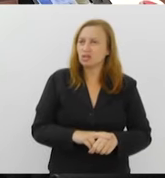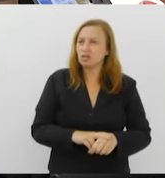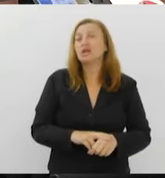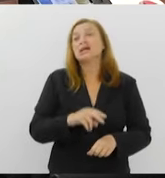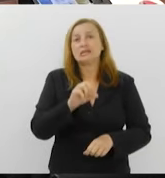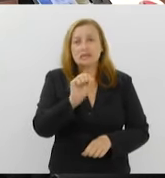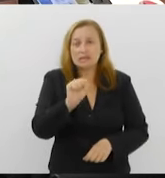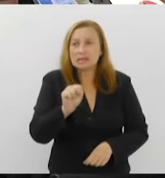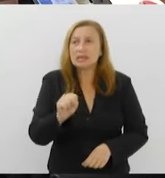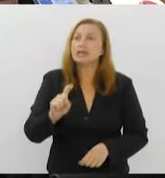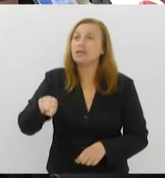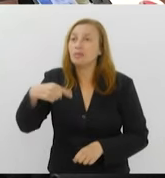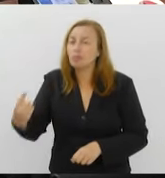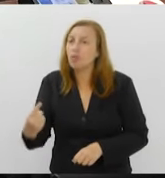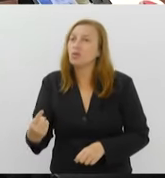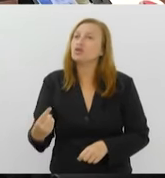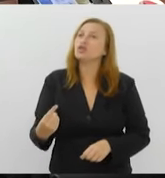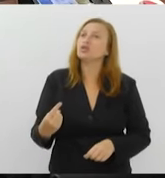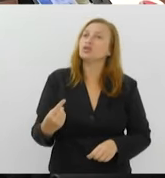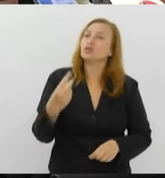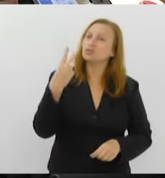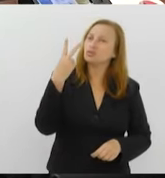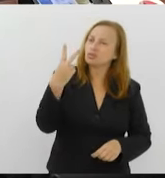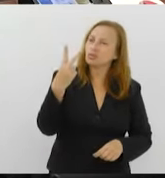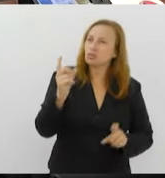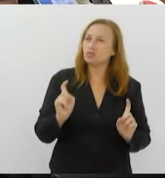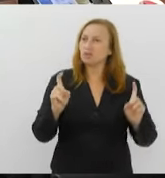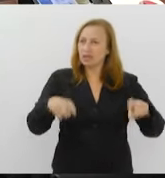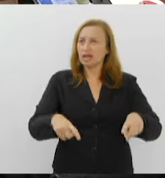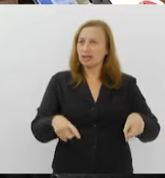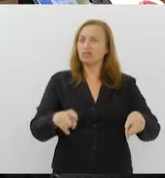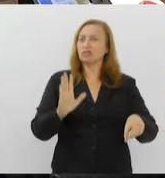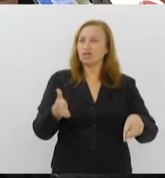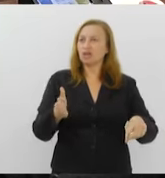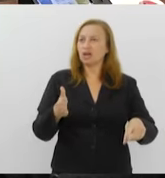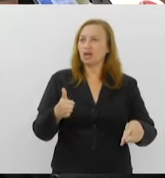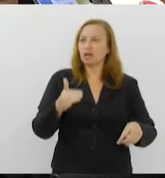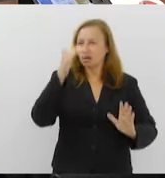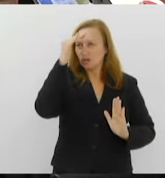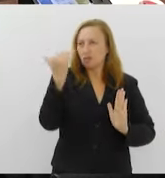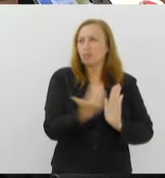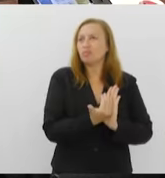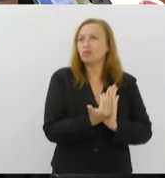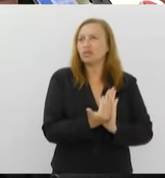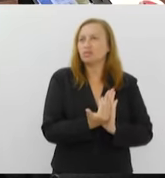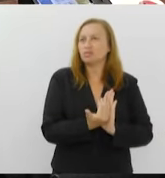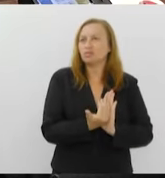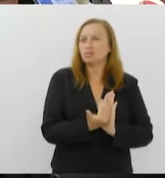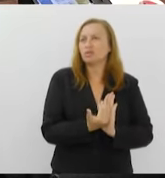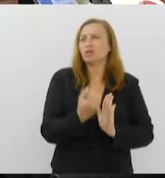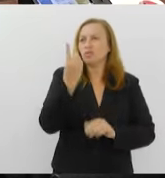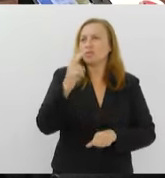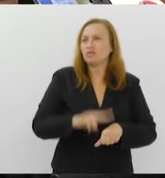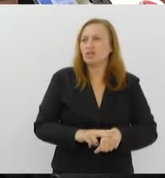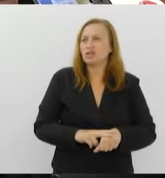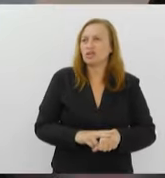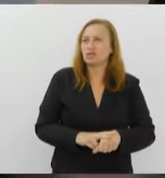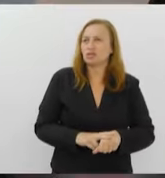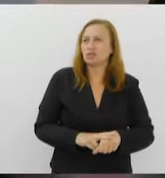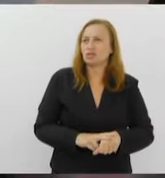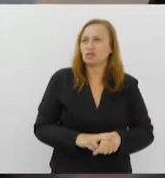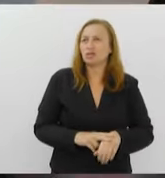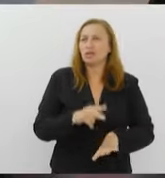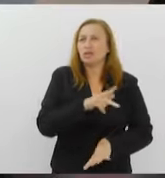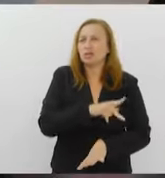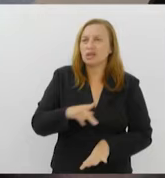Sim, depois dos dois mandatos que ele tenha cumprido. Uma vez. Uma vez. Mas é isso, a presidência